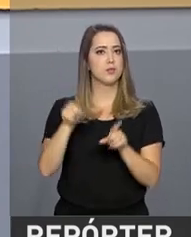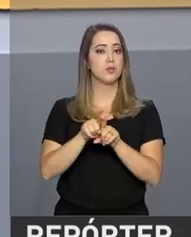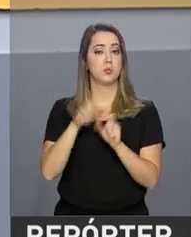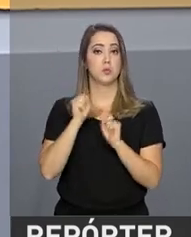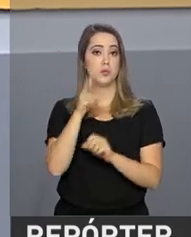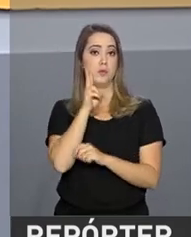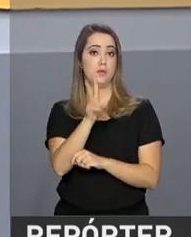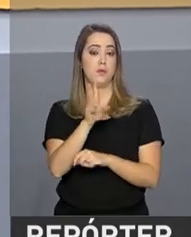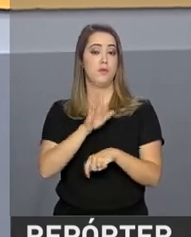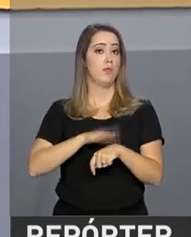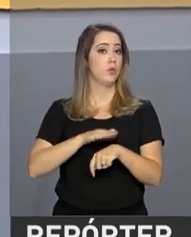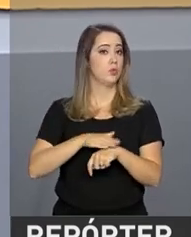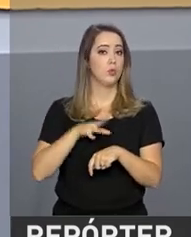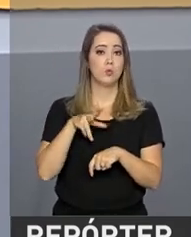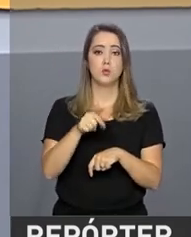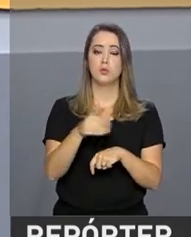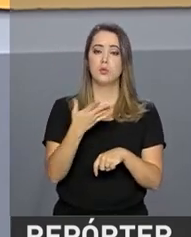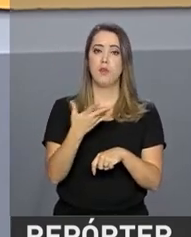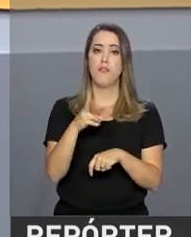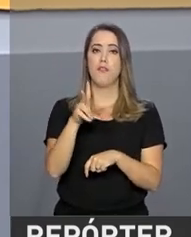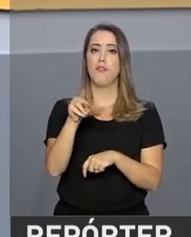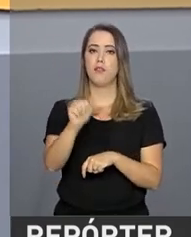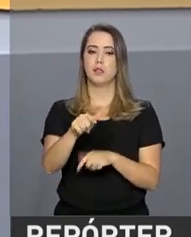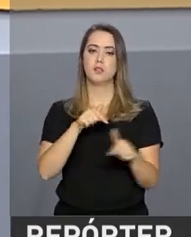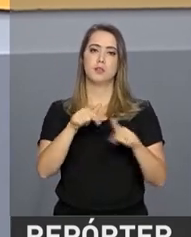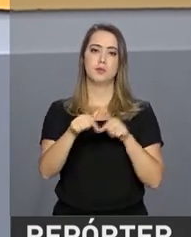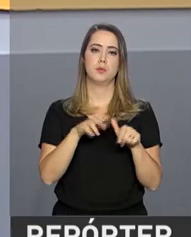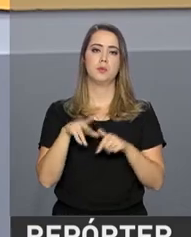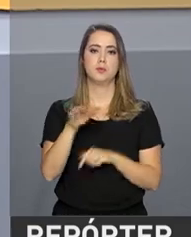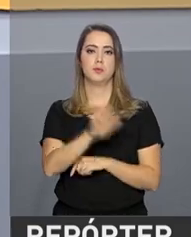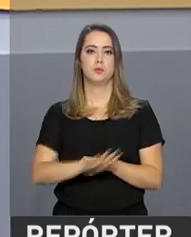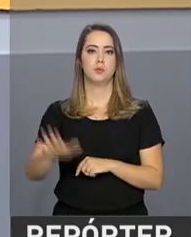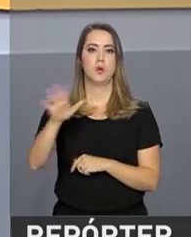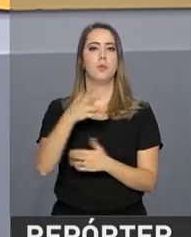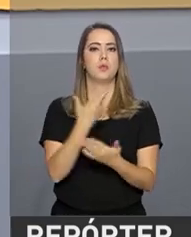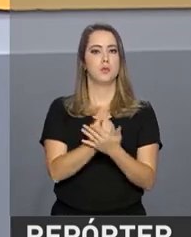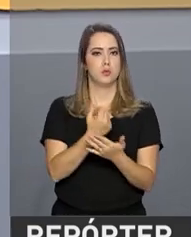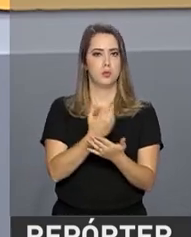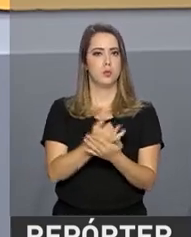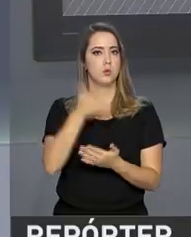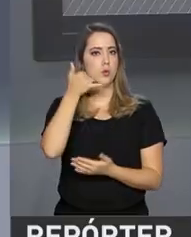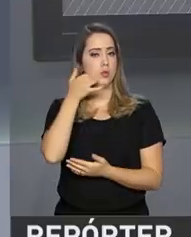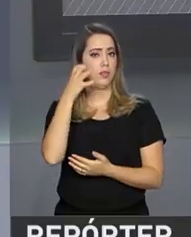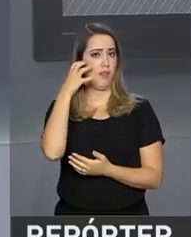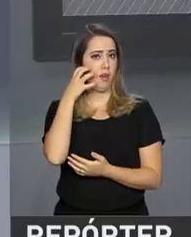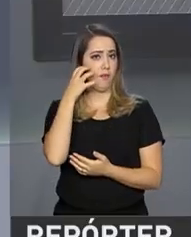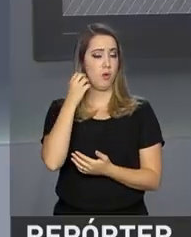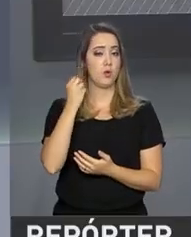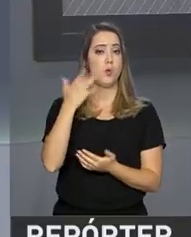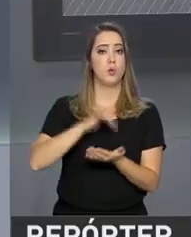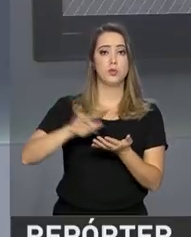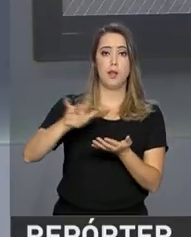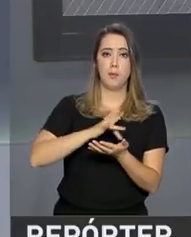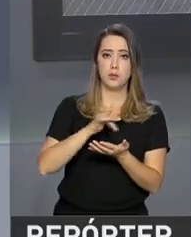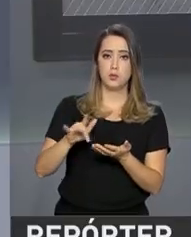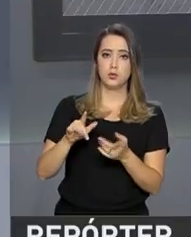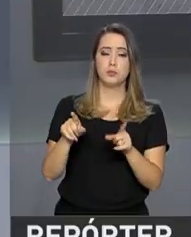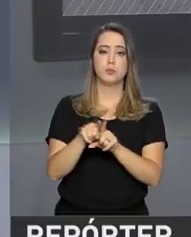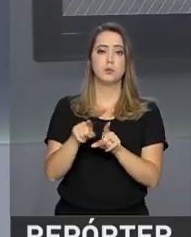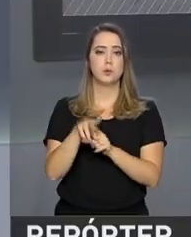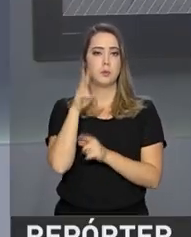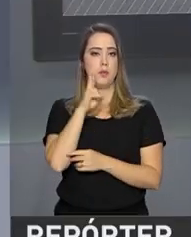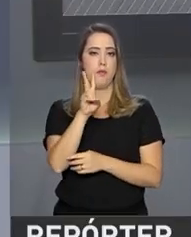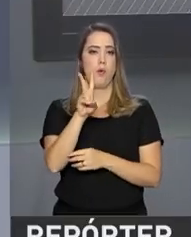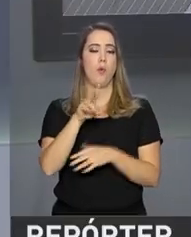as vagas em todo o país o aplicativo pode ser baixado no smartphone ou tablet além de identificar as vagas os interessados